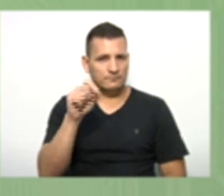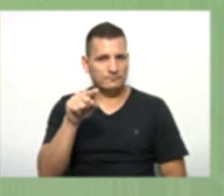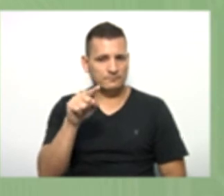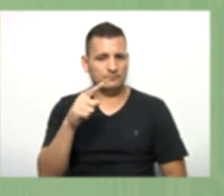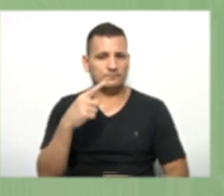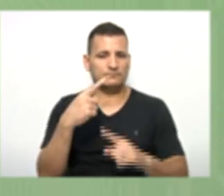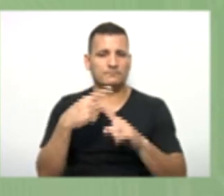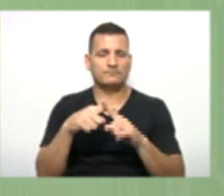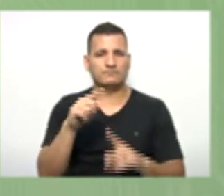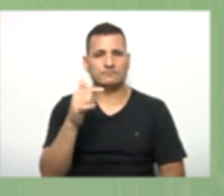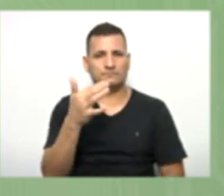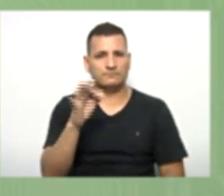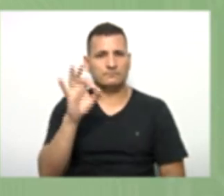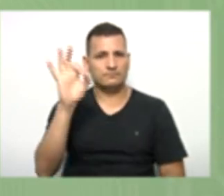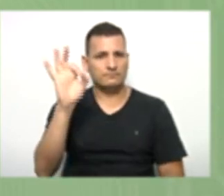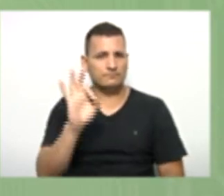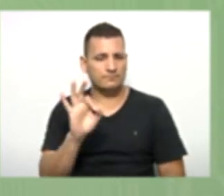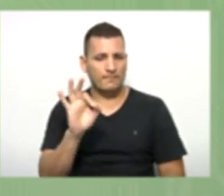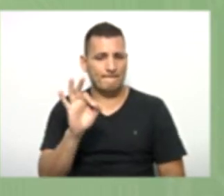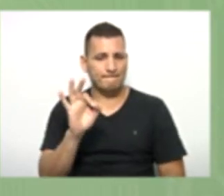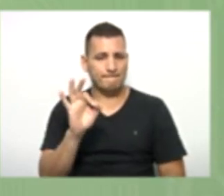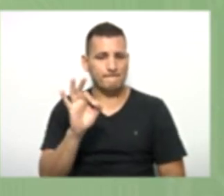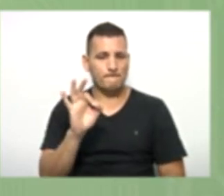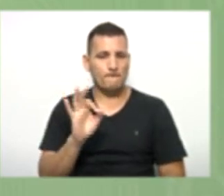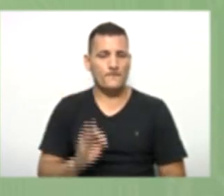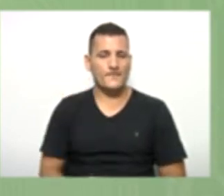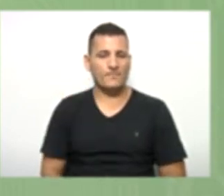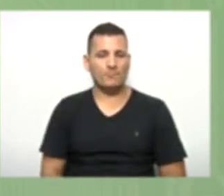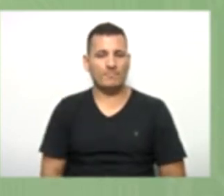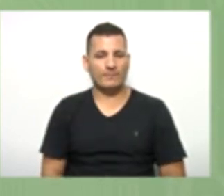vezes 10% vai dar quanto?